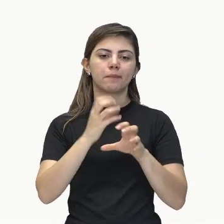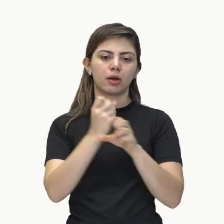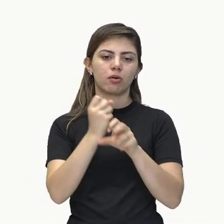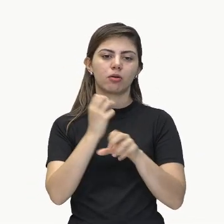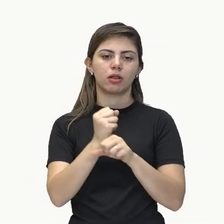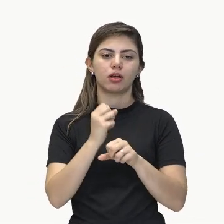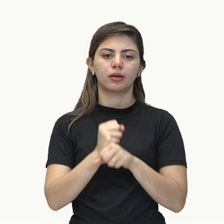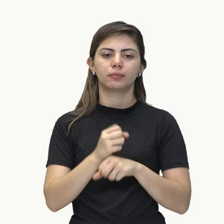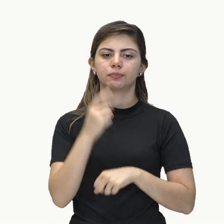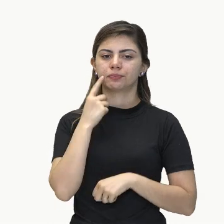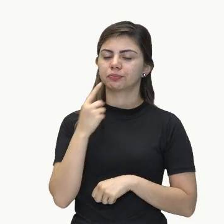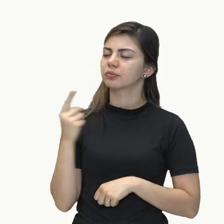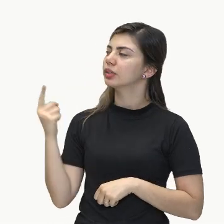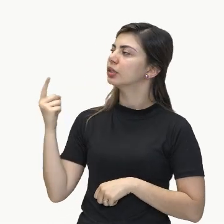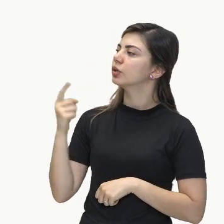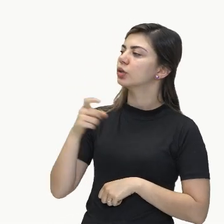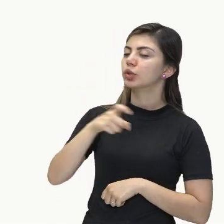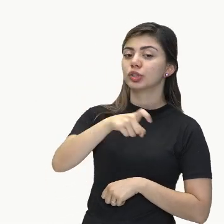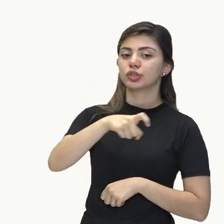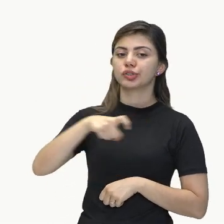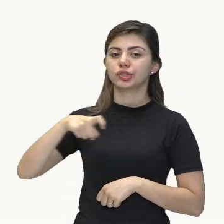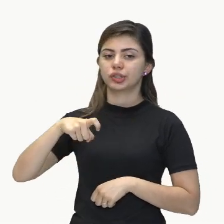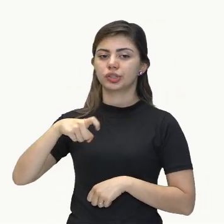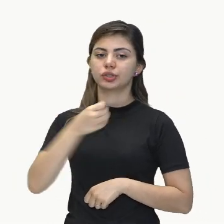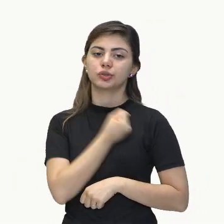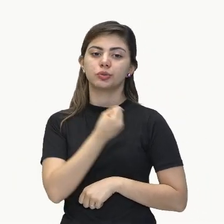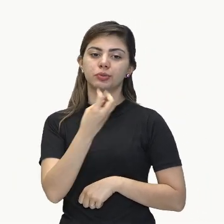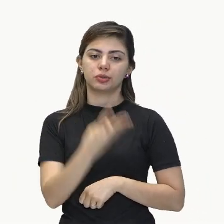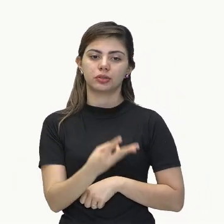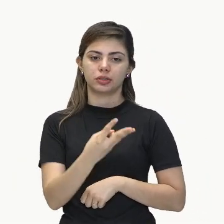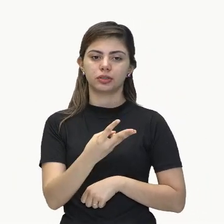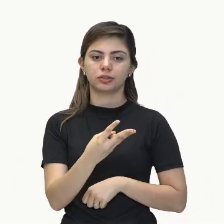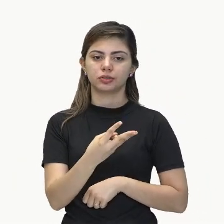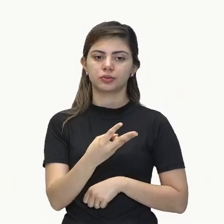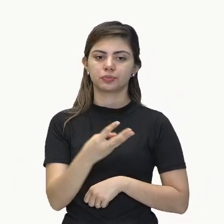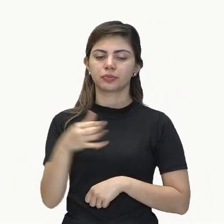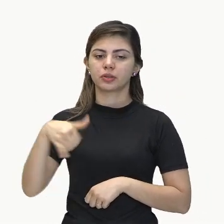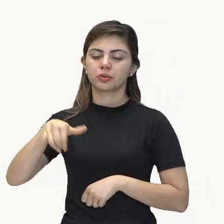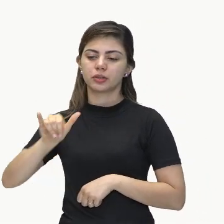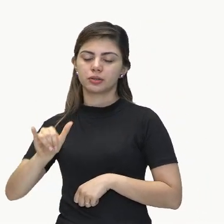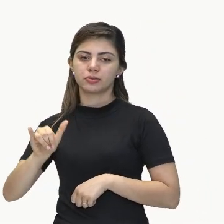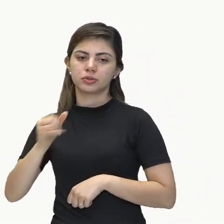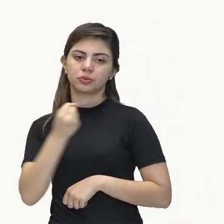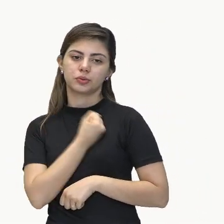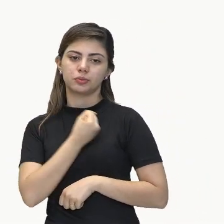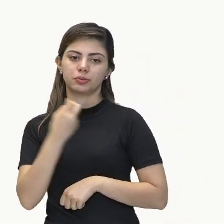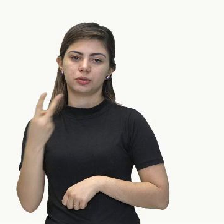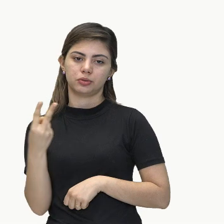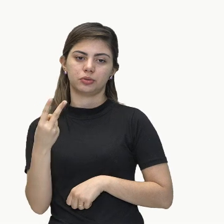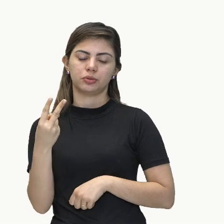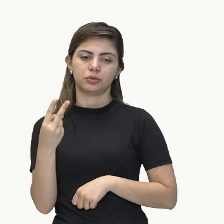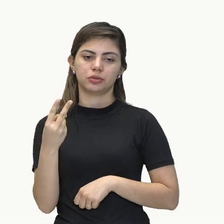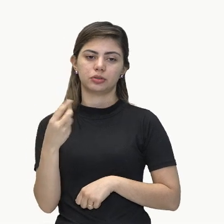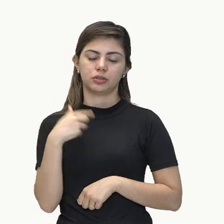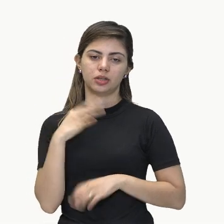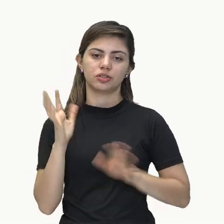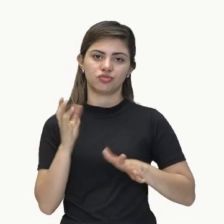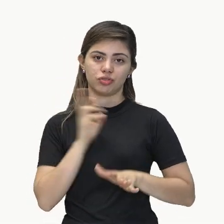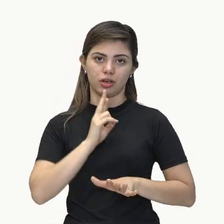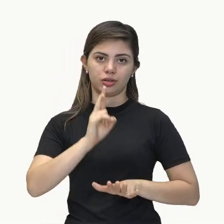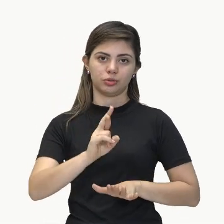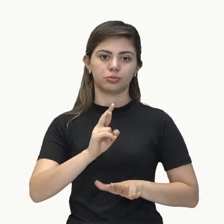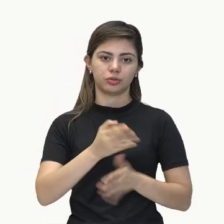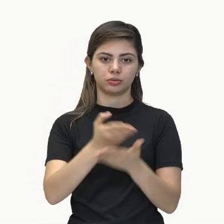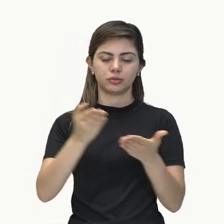nosso x será 3, o nosso y será 2, tá bom? Eu já estou dando a resposta, tá?